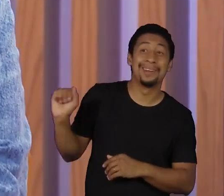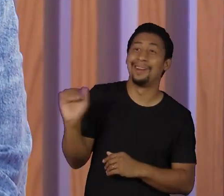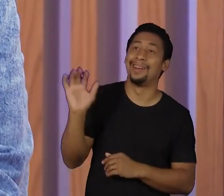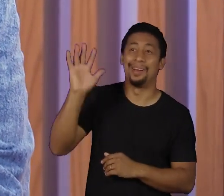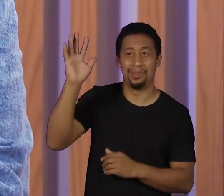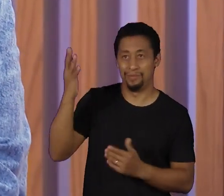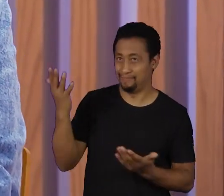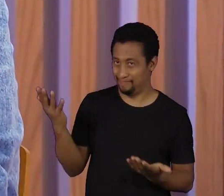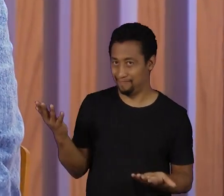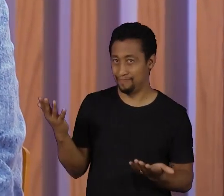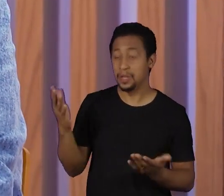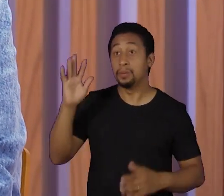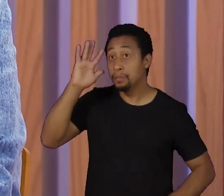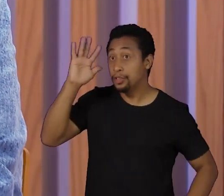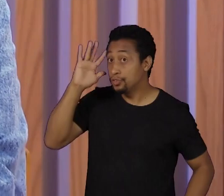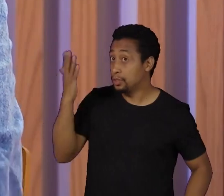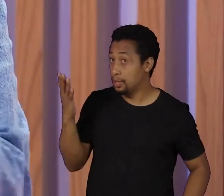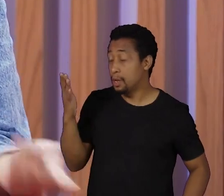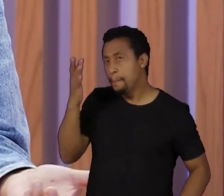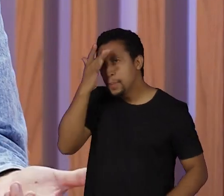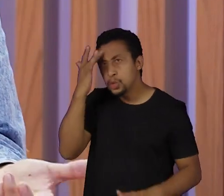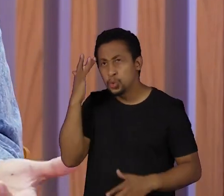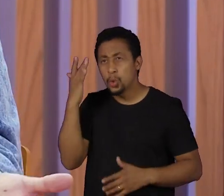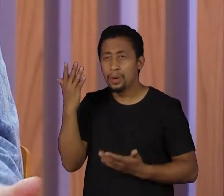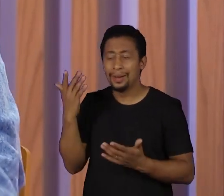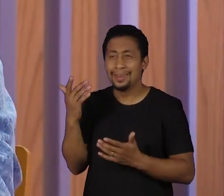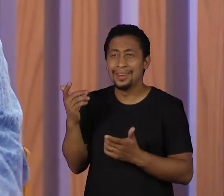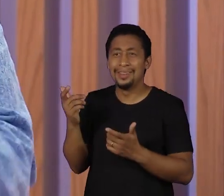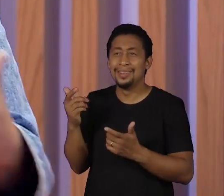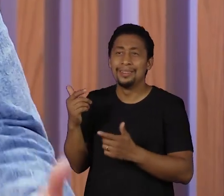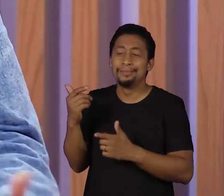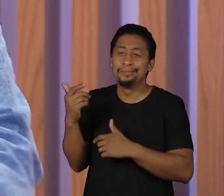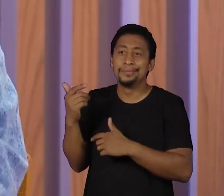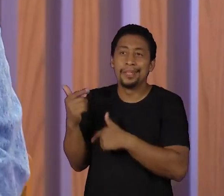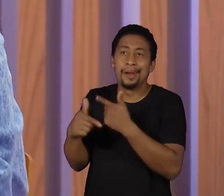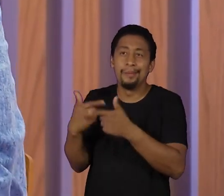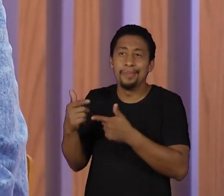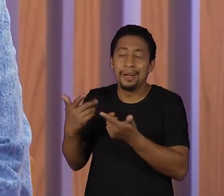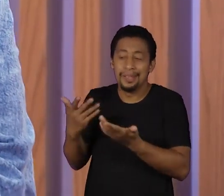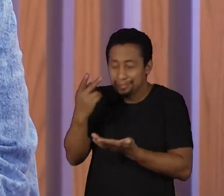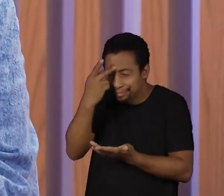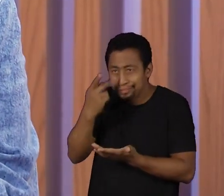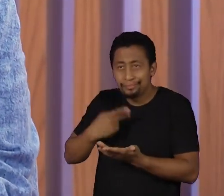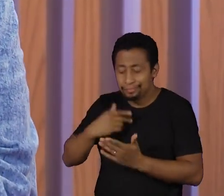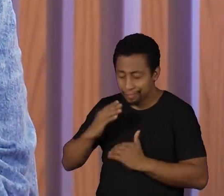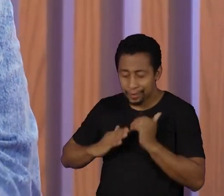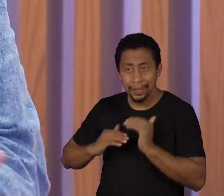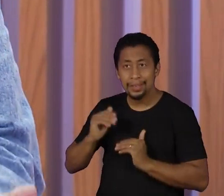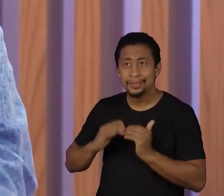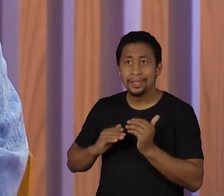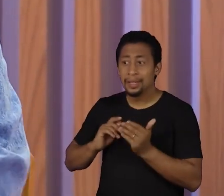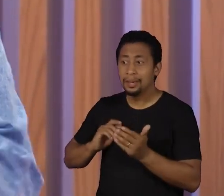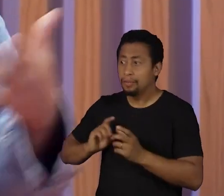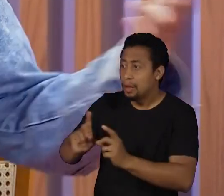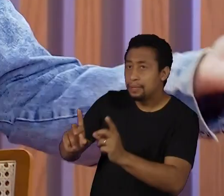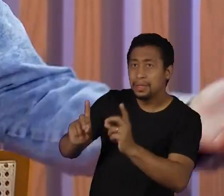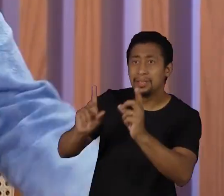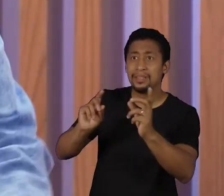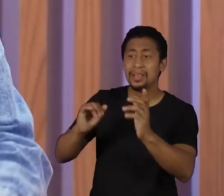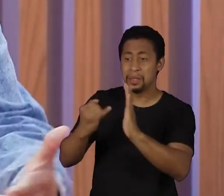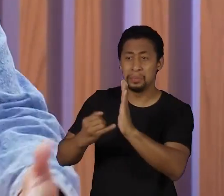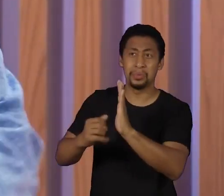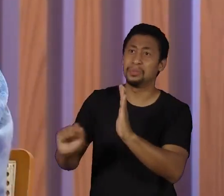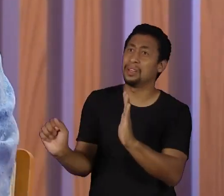produtor, 56% torna inviável justamente isso. Mas há um movimento que está sendo criado, e eu também faço parte, a